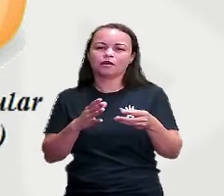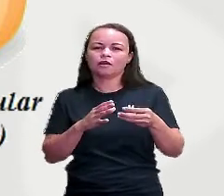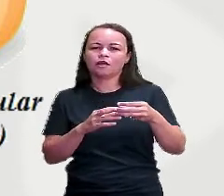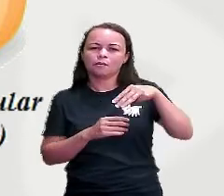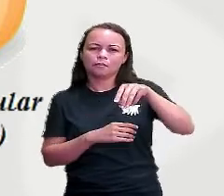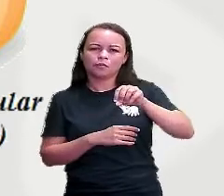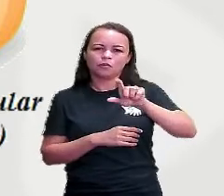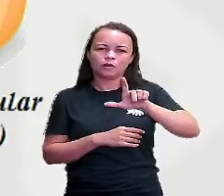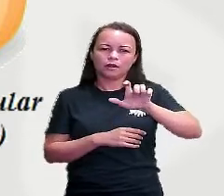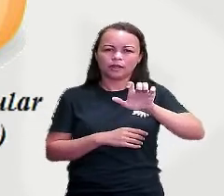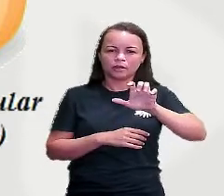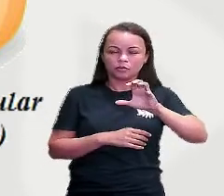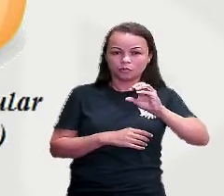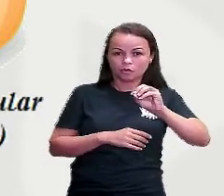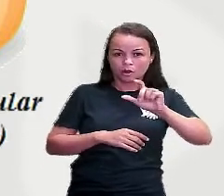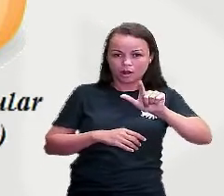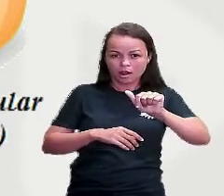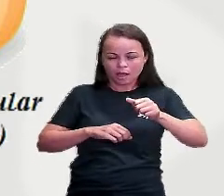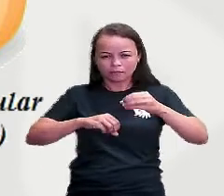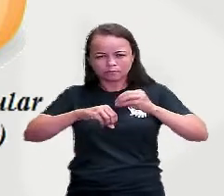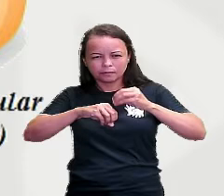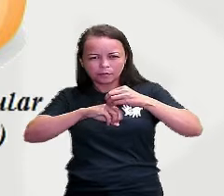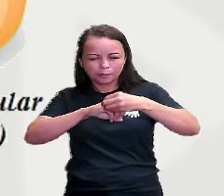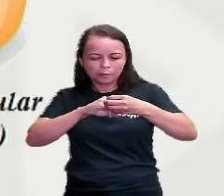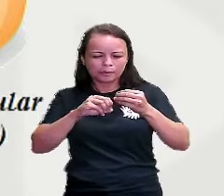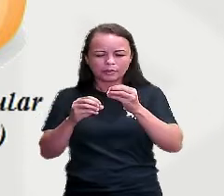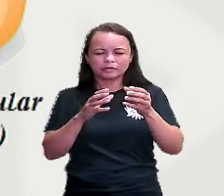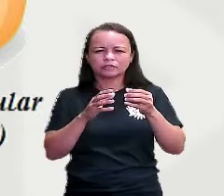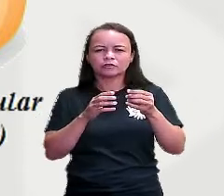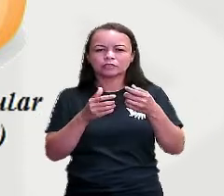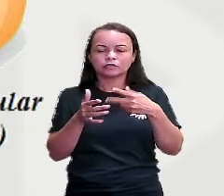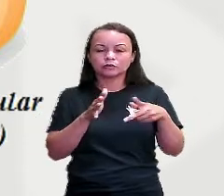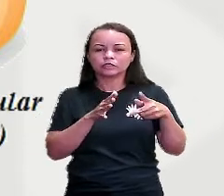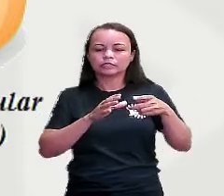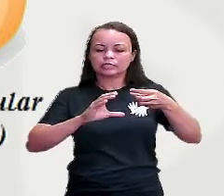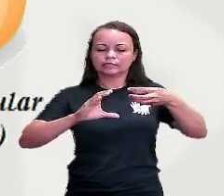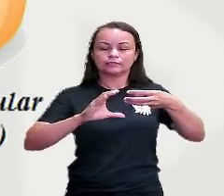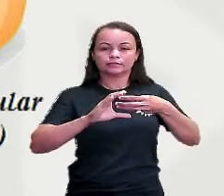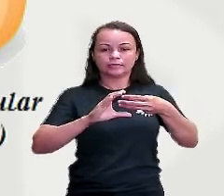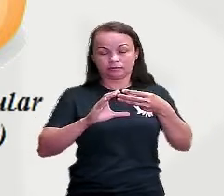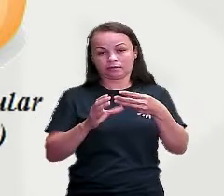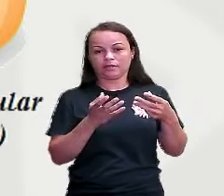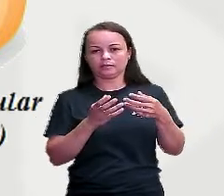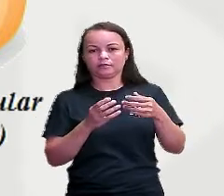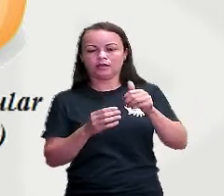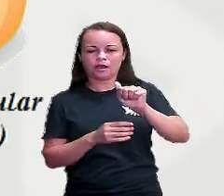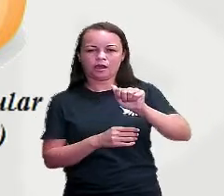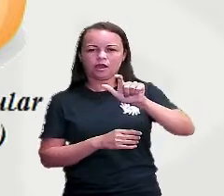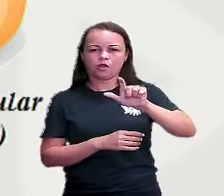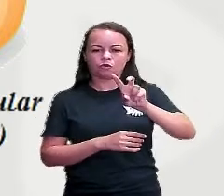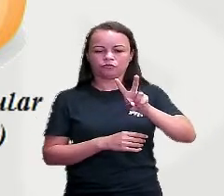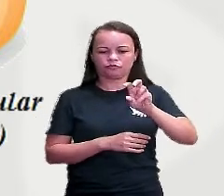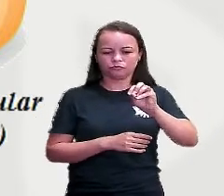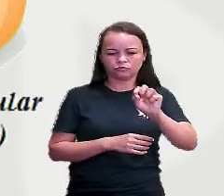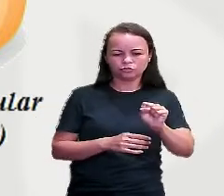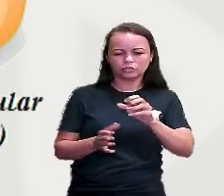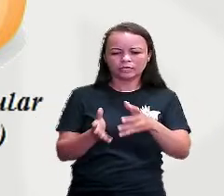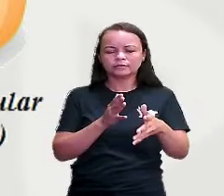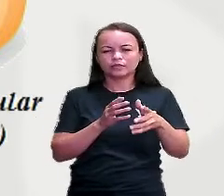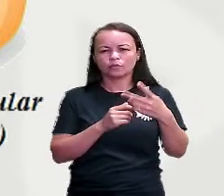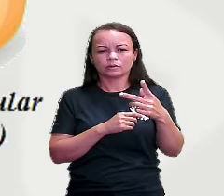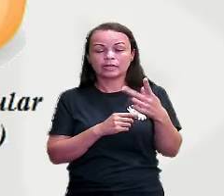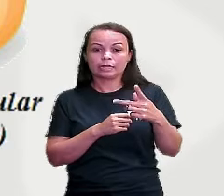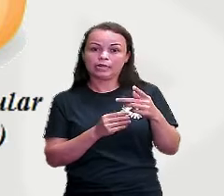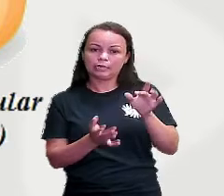vai ser capturada, ela vai ser recrutada por quem? Para as chamadas células-alvos. As células-alvos elas têm o que a gente chama de um